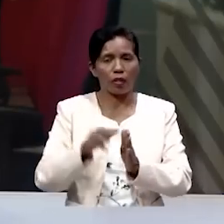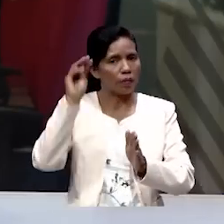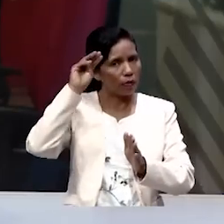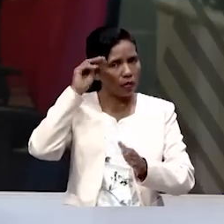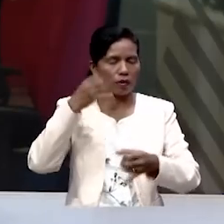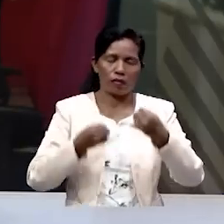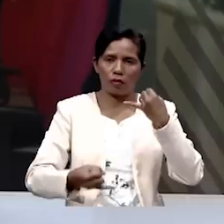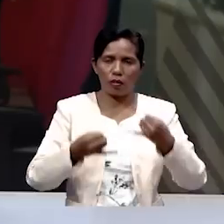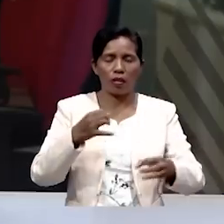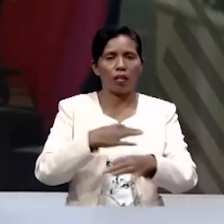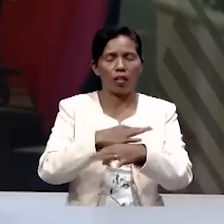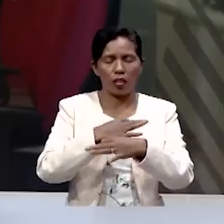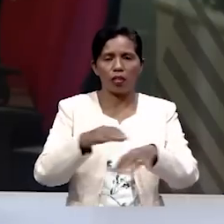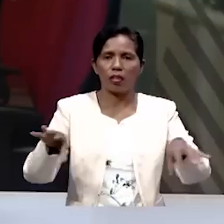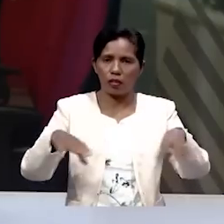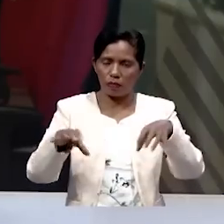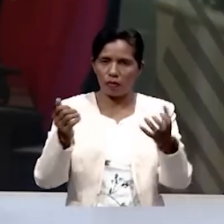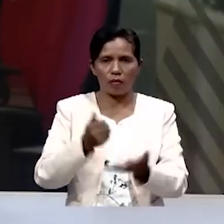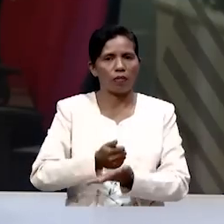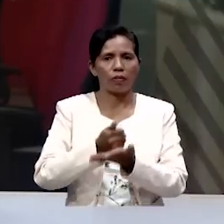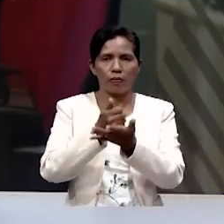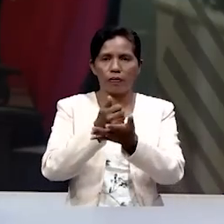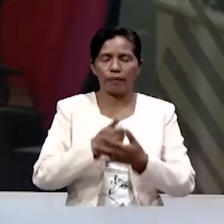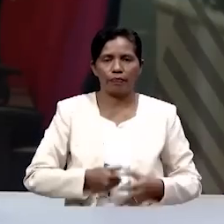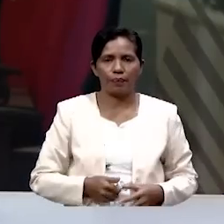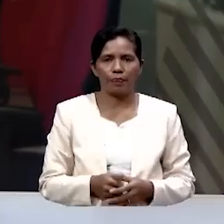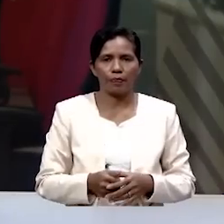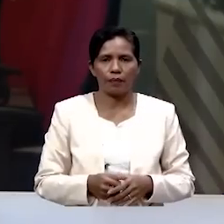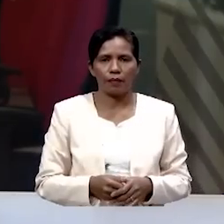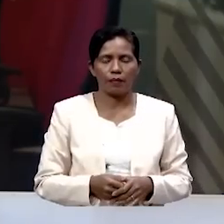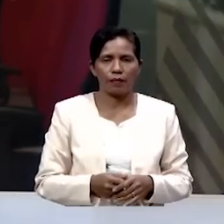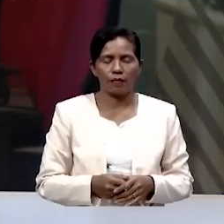Justiça, radia sistema atendimento.